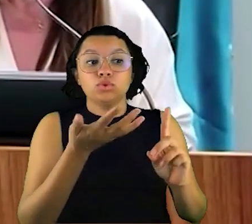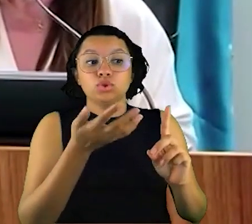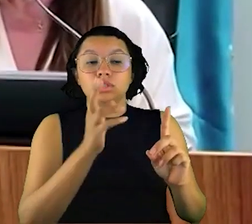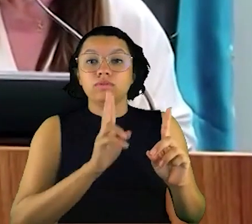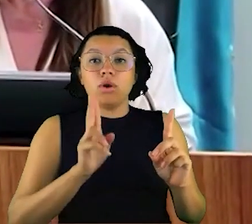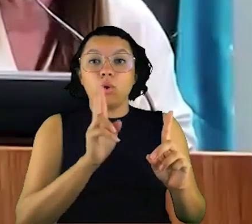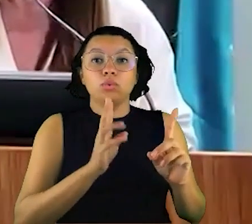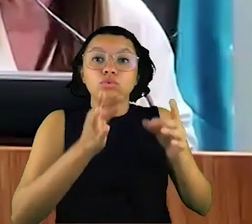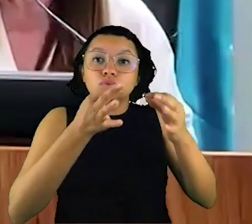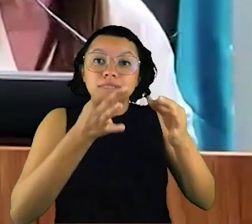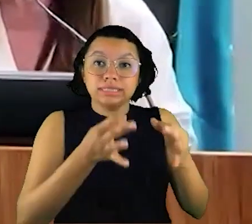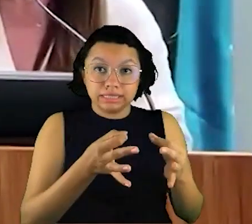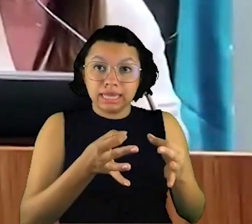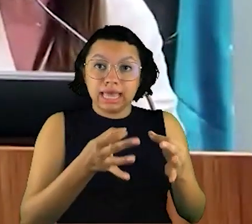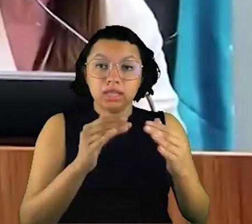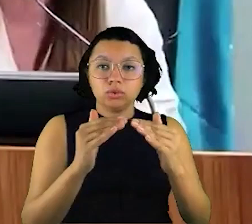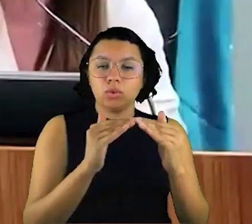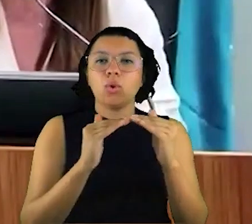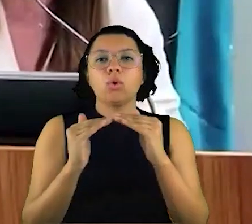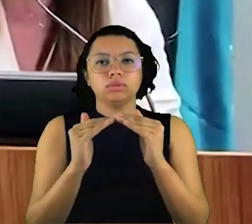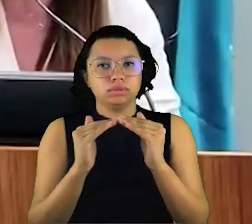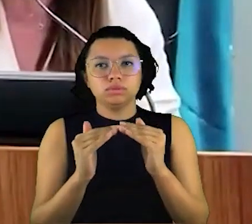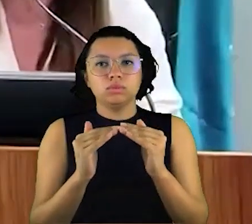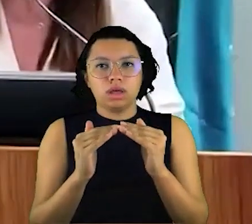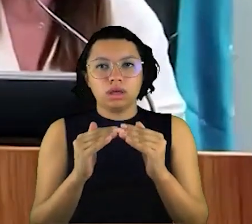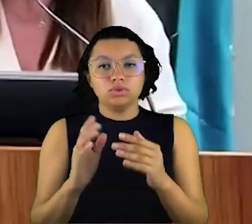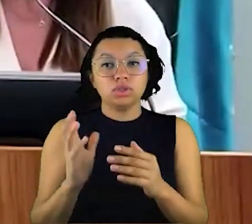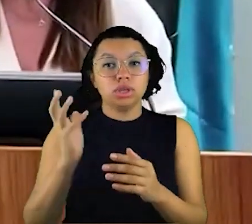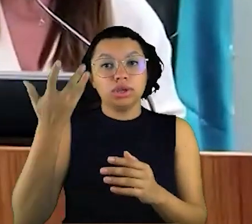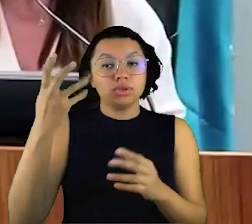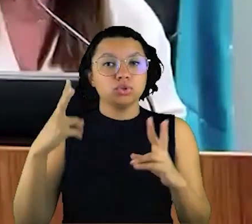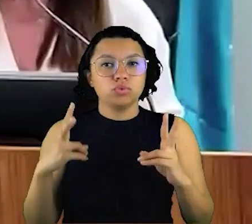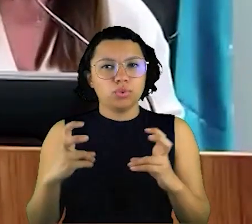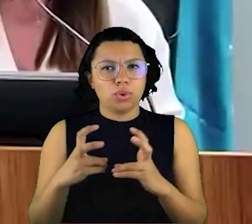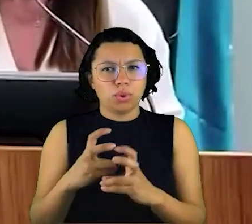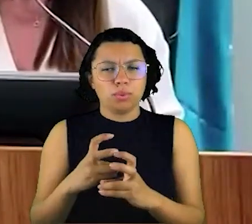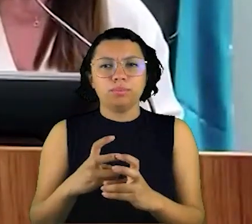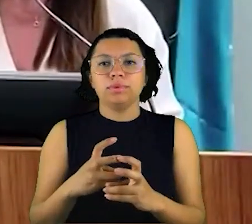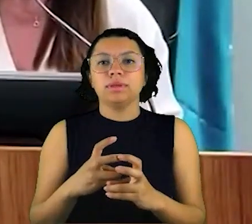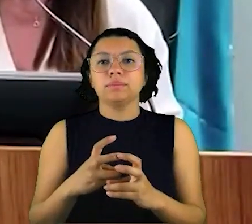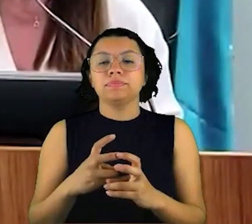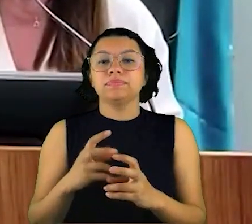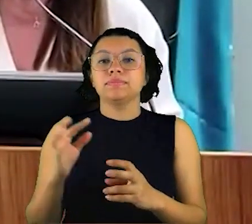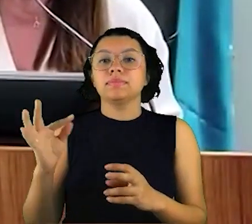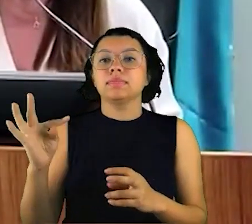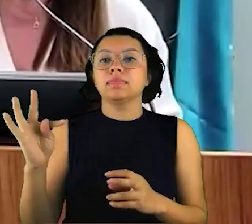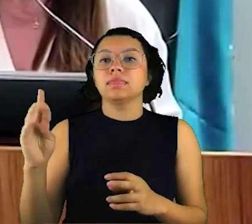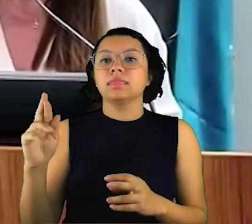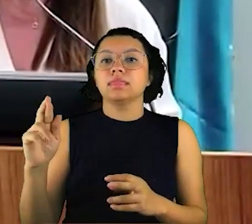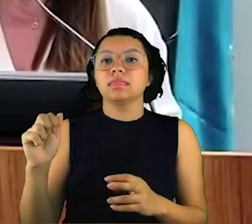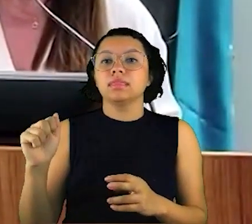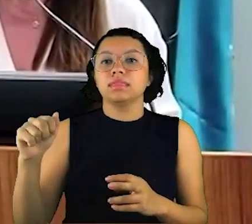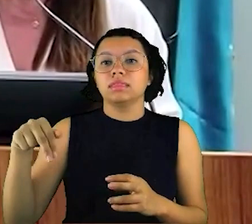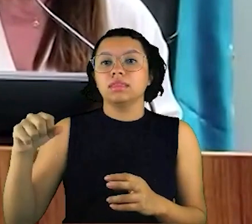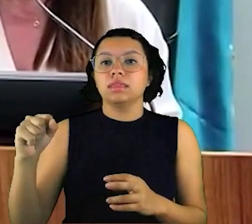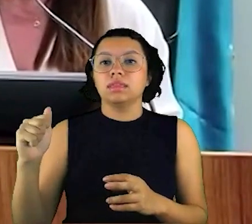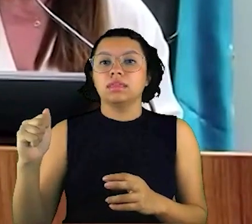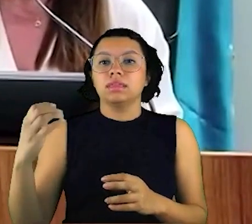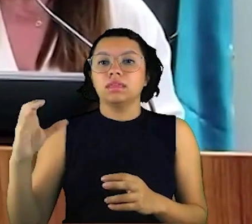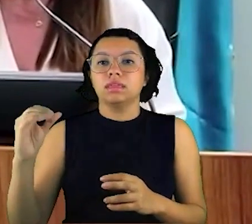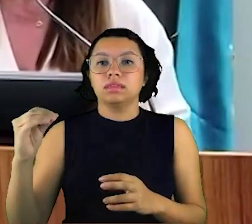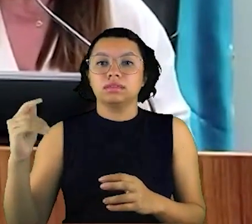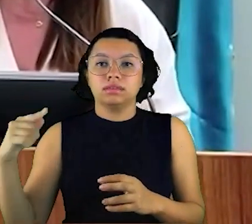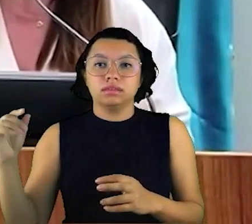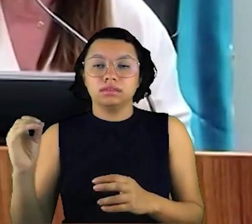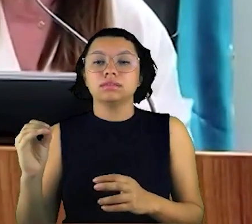de mecanismos consensuais de solução de litígio. Transação tributária está prevista no